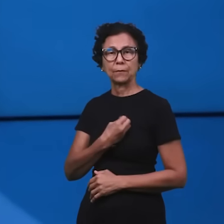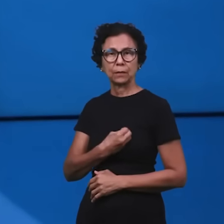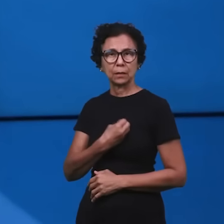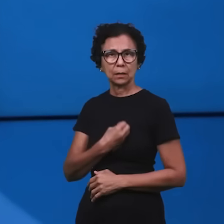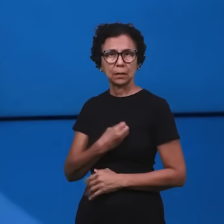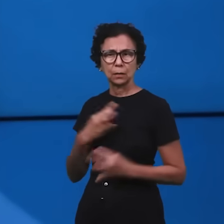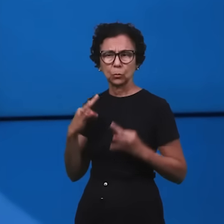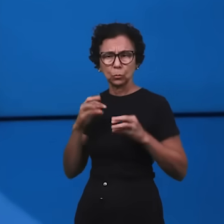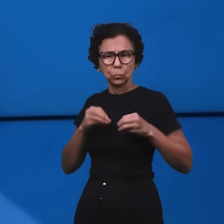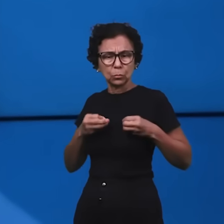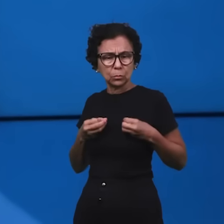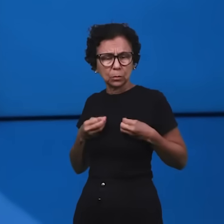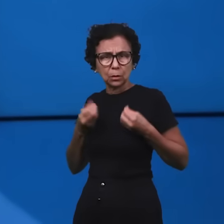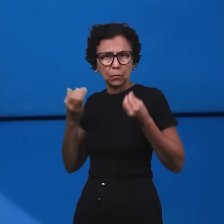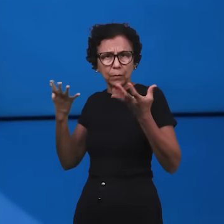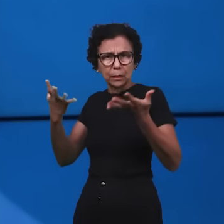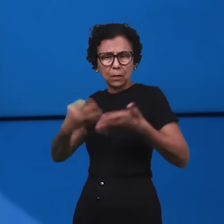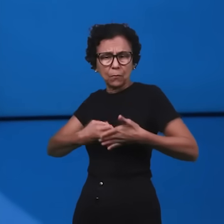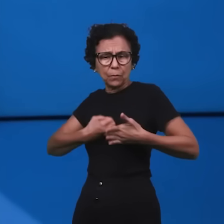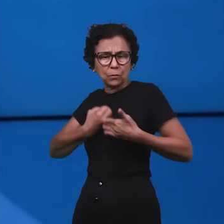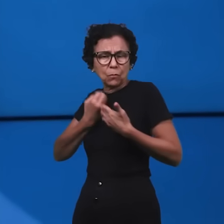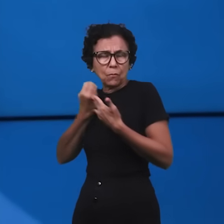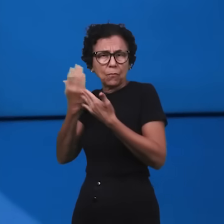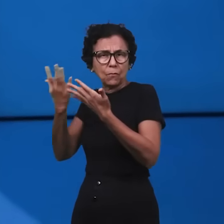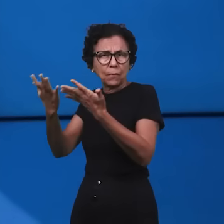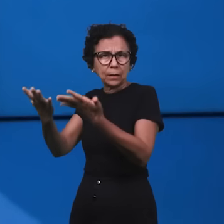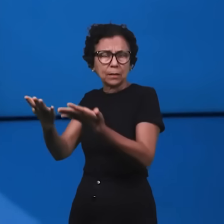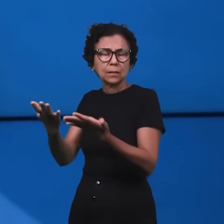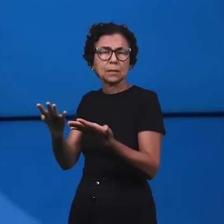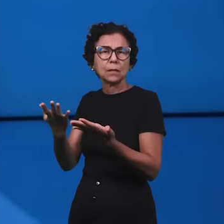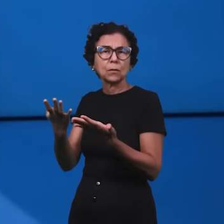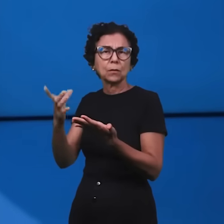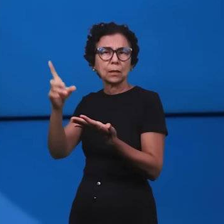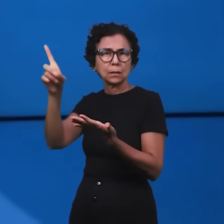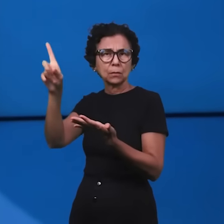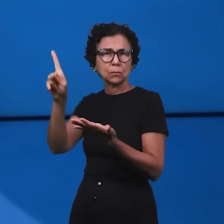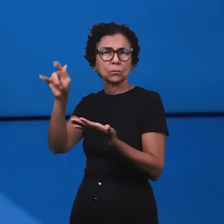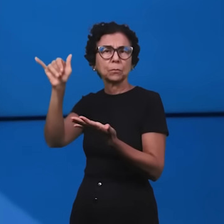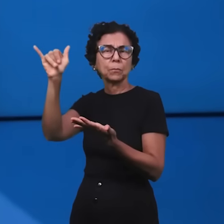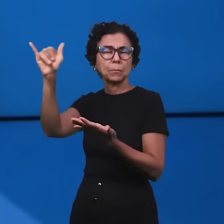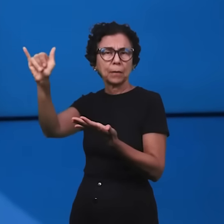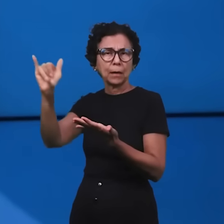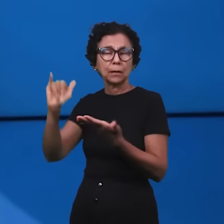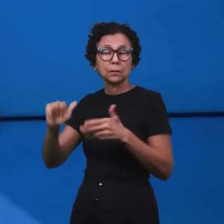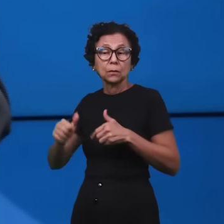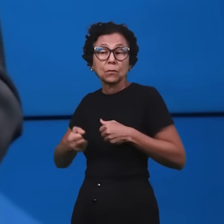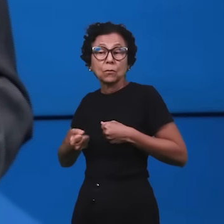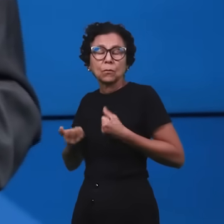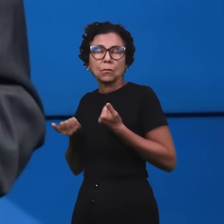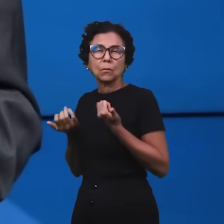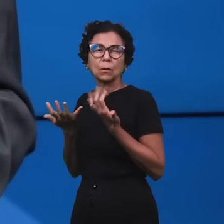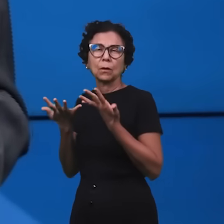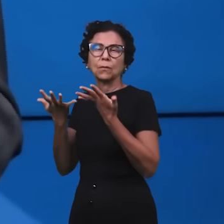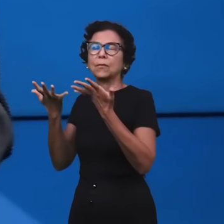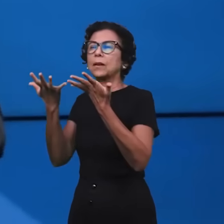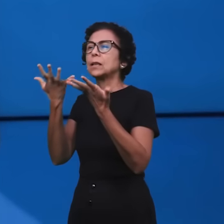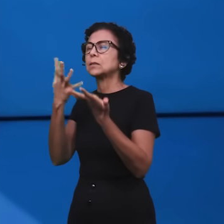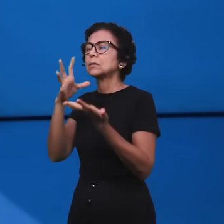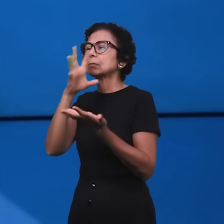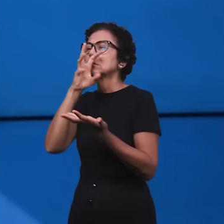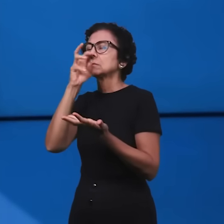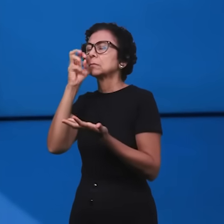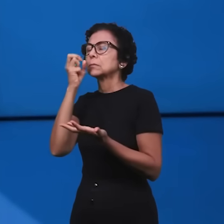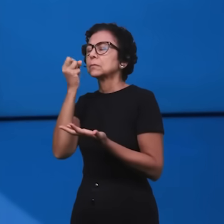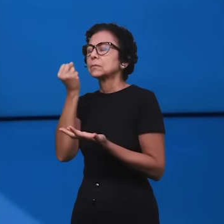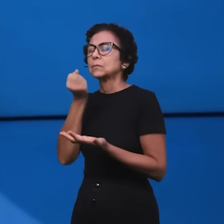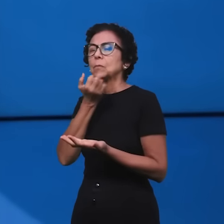quando ele ofereceu ao Pai a sua vida, quer dizer, ele é o pão da vida. Então essa oferta, ela subiu como